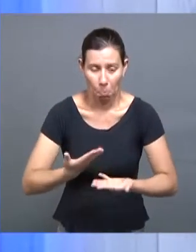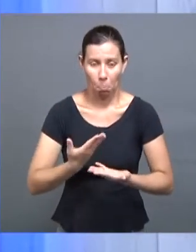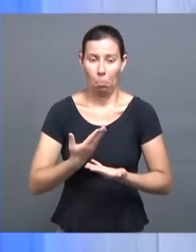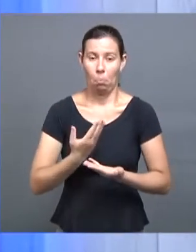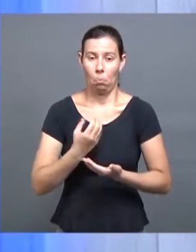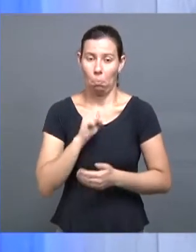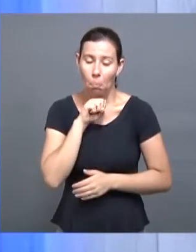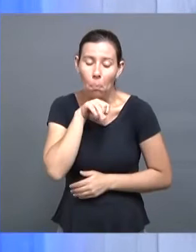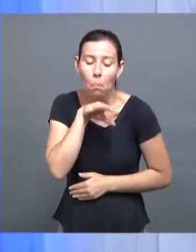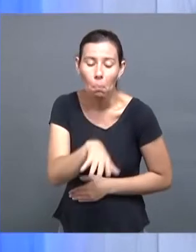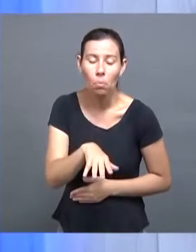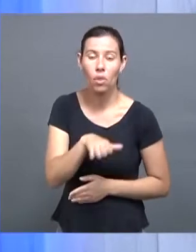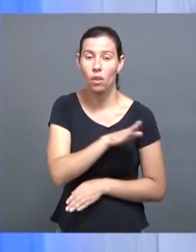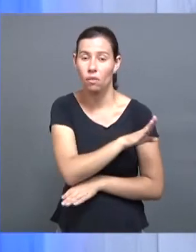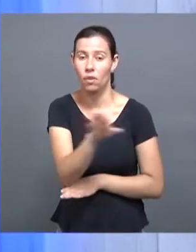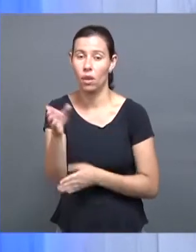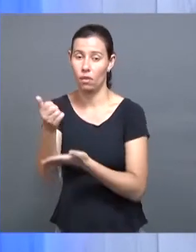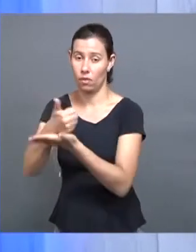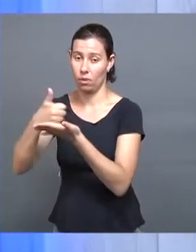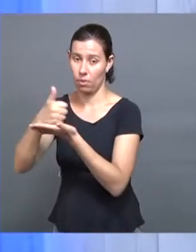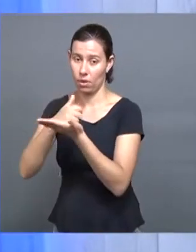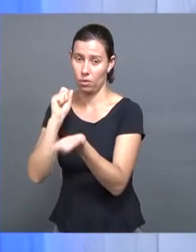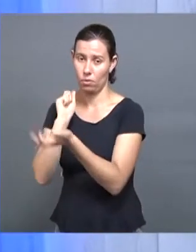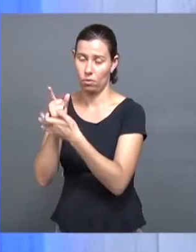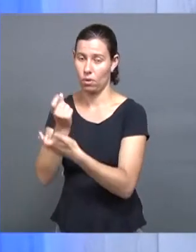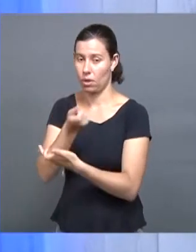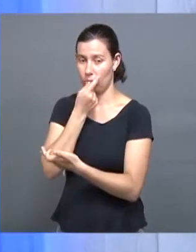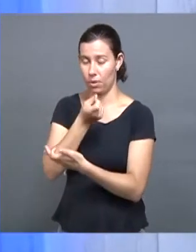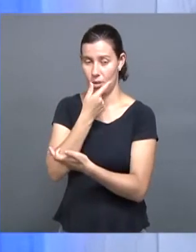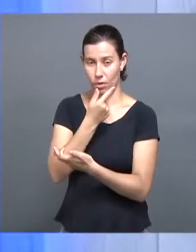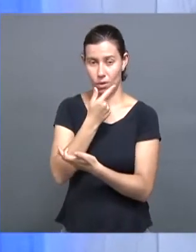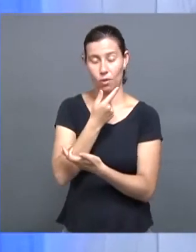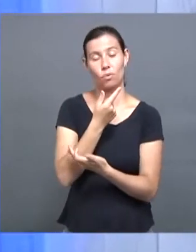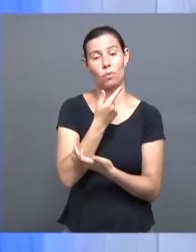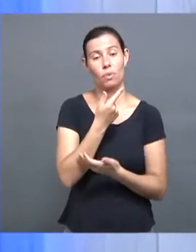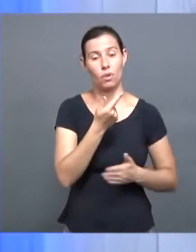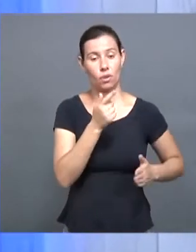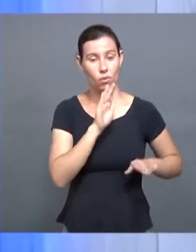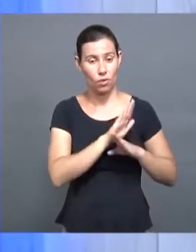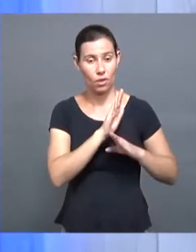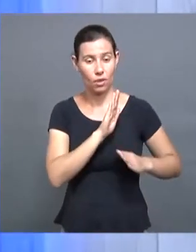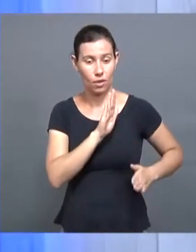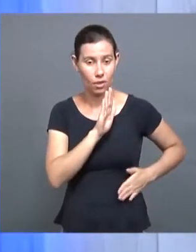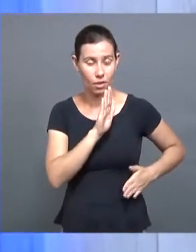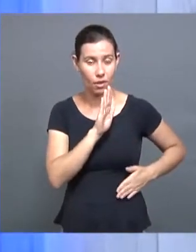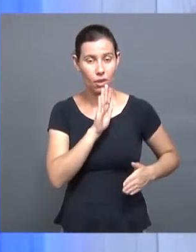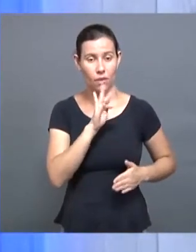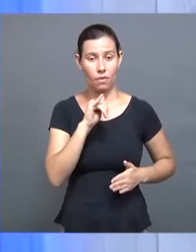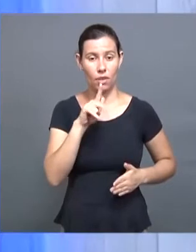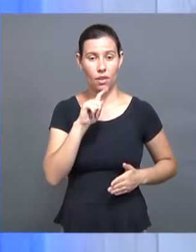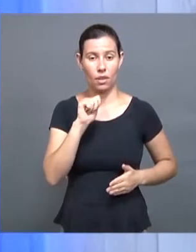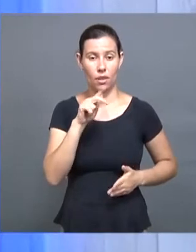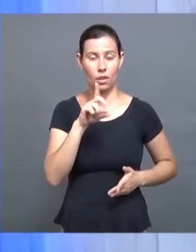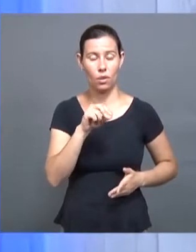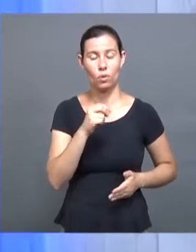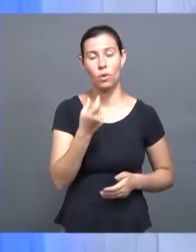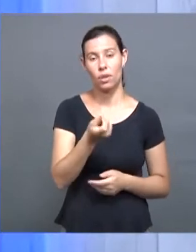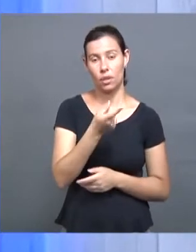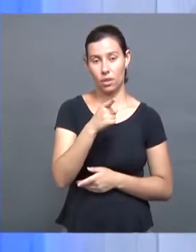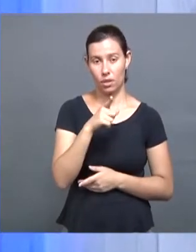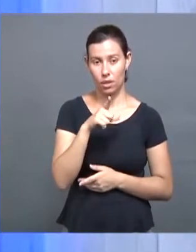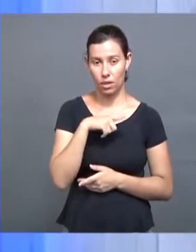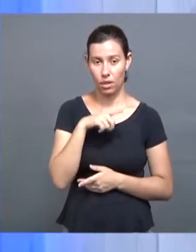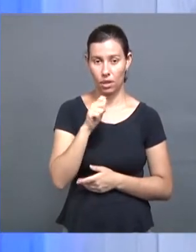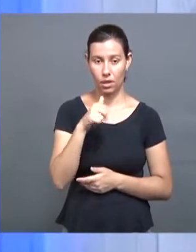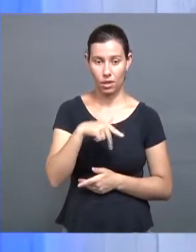vomitar, e ela vai lá na farmácia, compra um remedinho para o fígado, e esse remedinho para o fígado tem um analgésico, aí ela melhora, aí ela acha que melhorou porque tratou